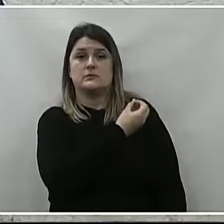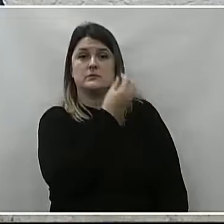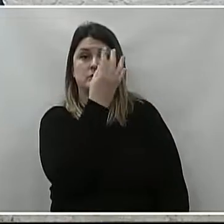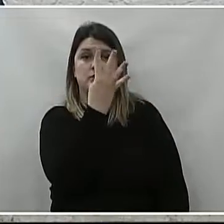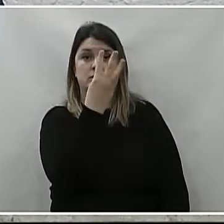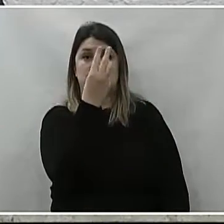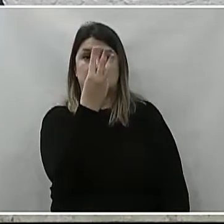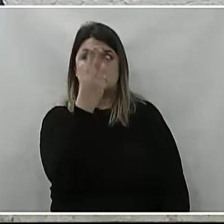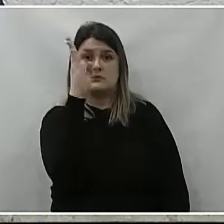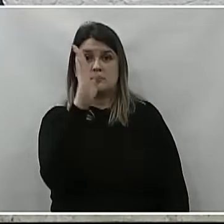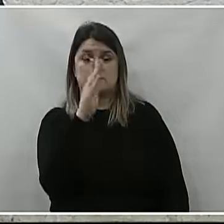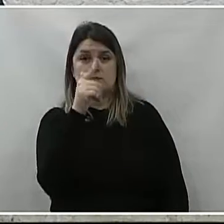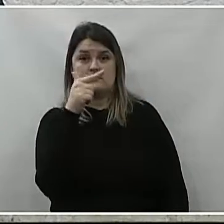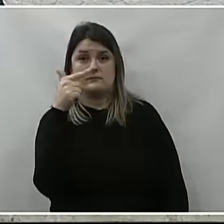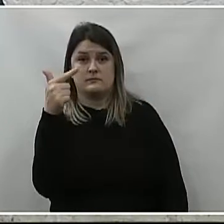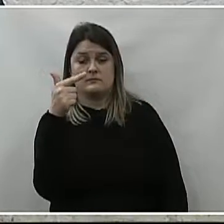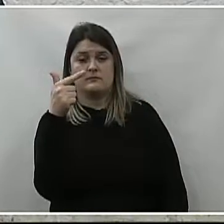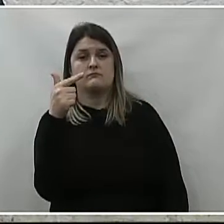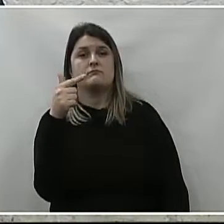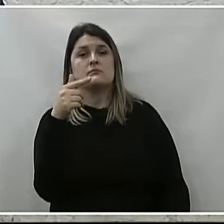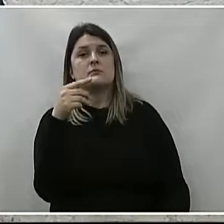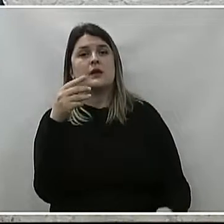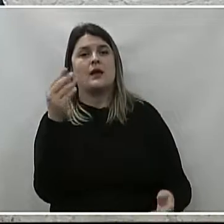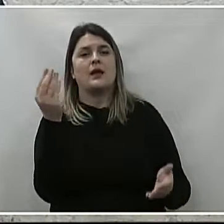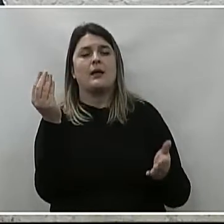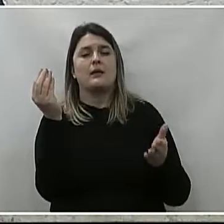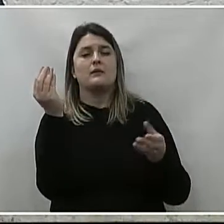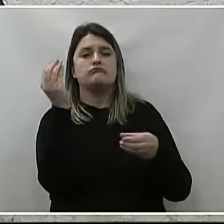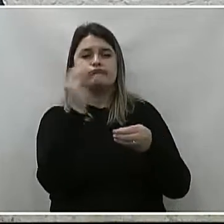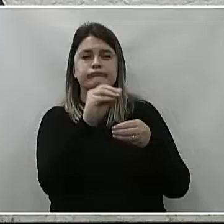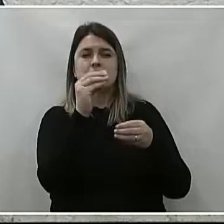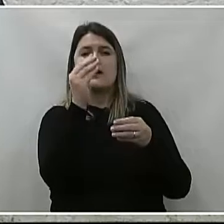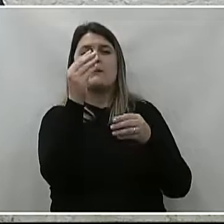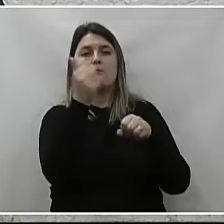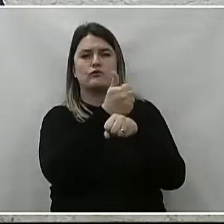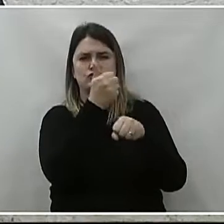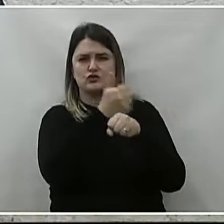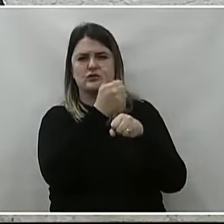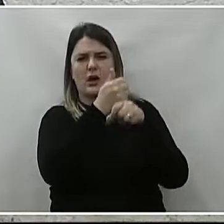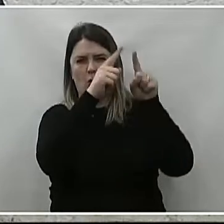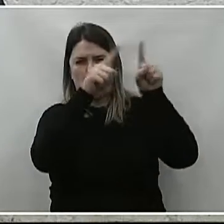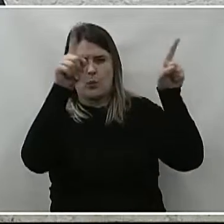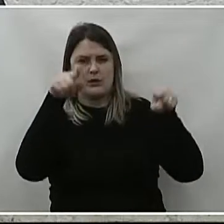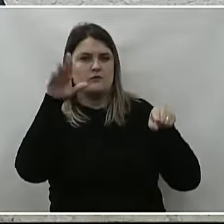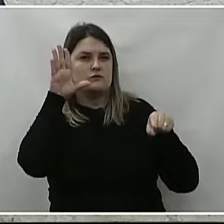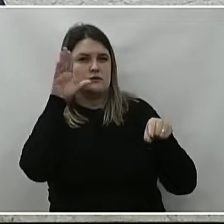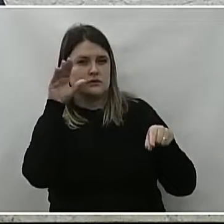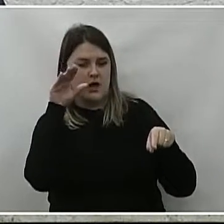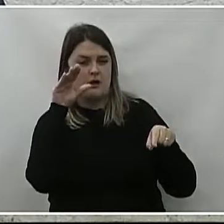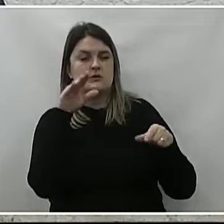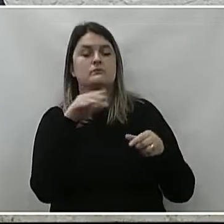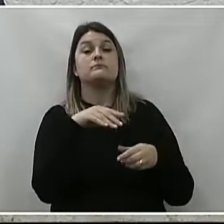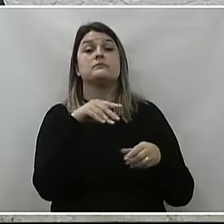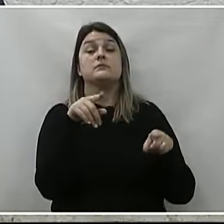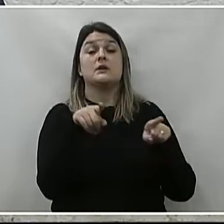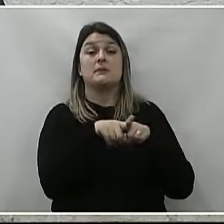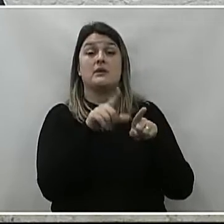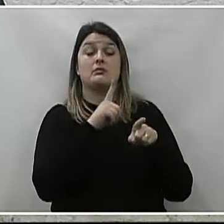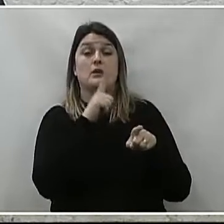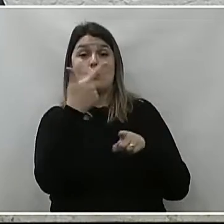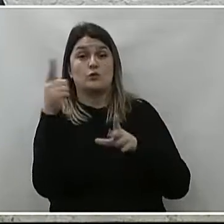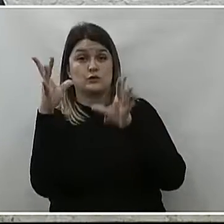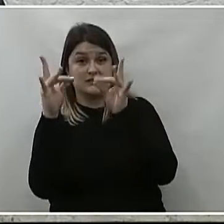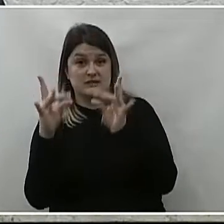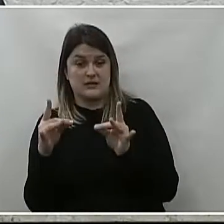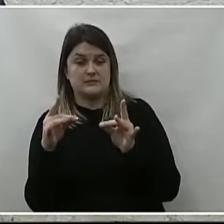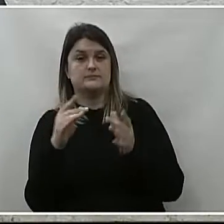de número 43 de 2022. Insere cargos na lei municipal, número 3058 de 2003, e contém outras